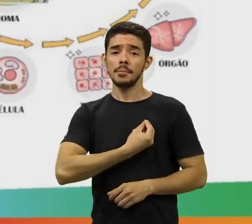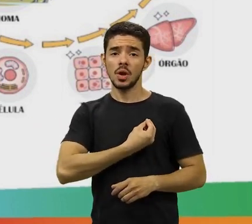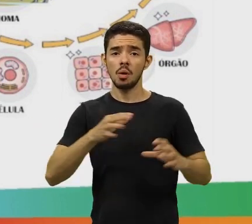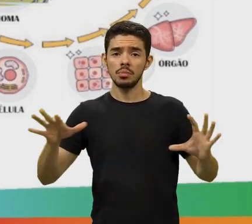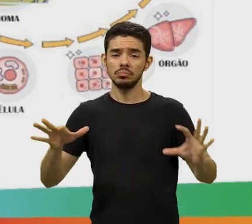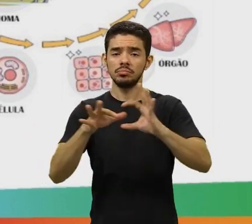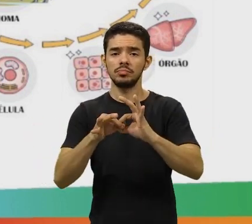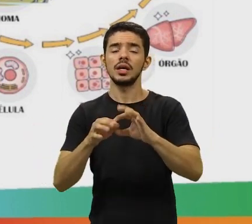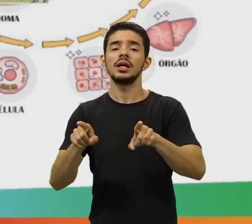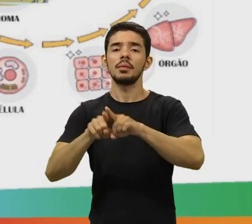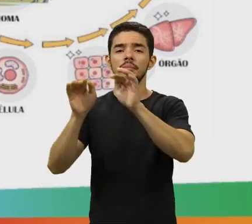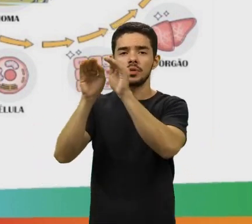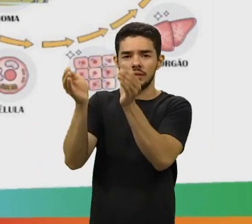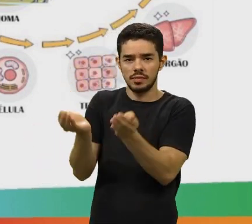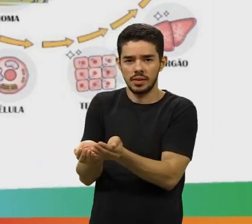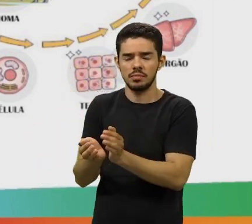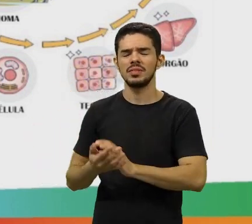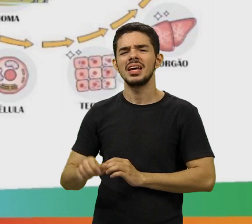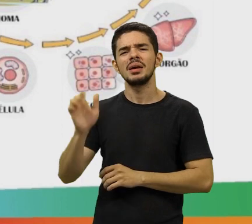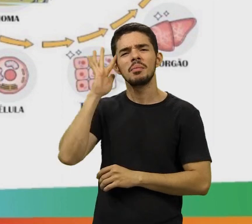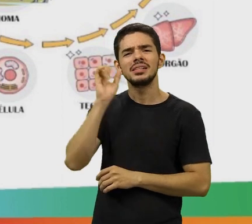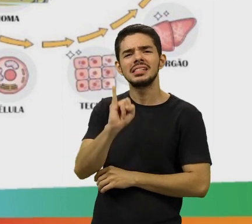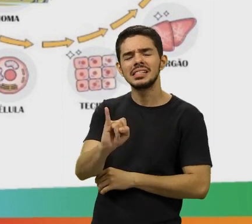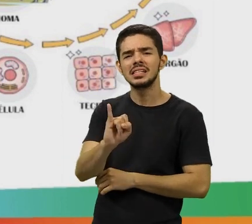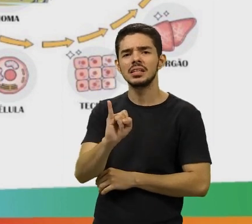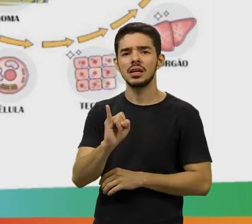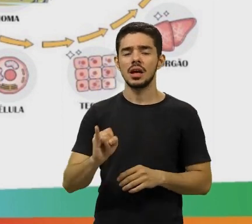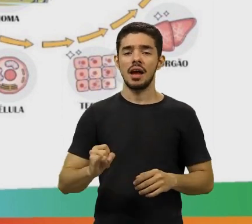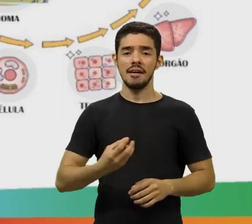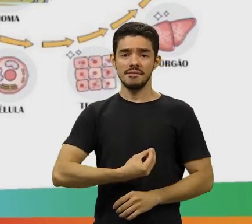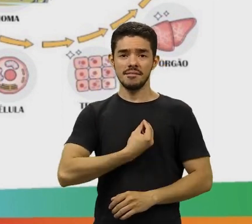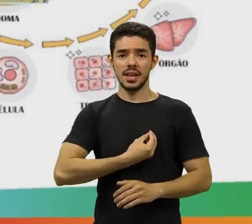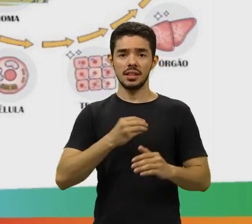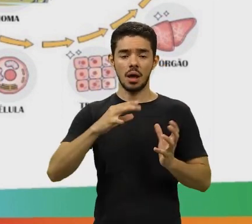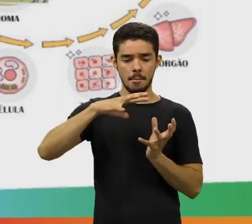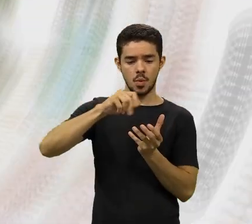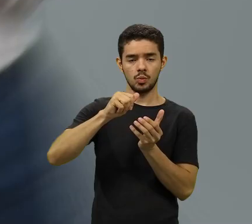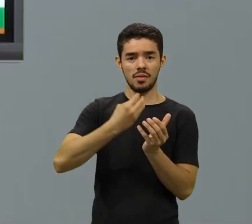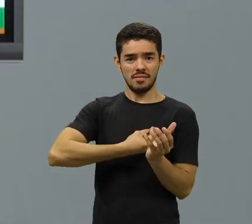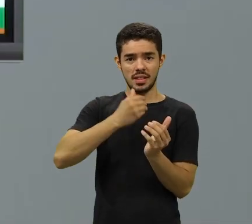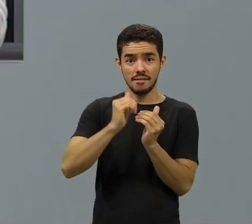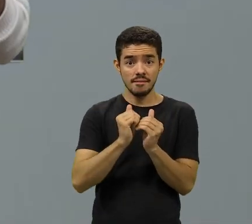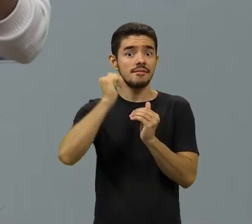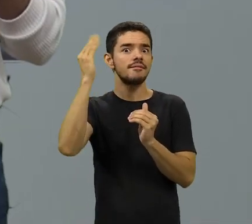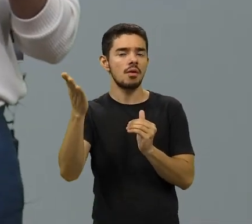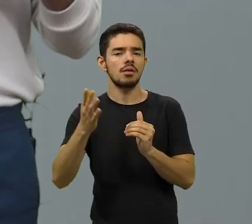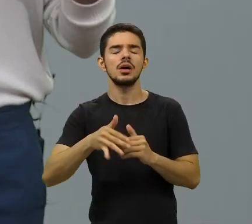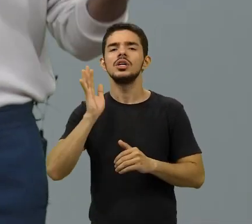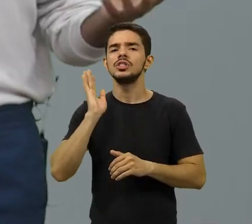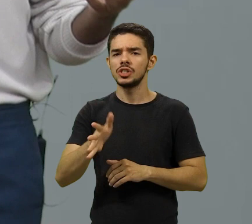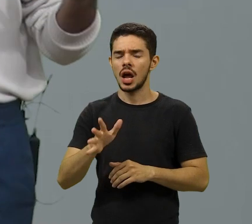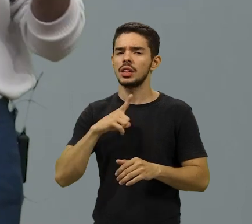biosfera, né? Imagine se existe vida fora do nosso planeta, né? Já foi definido que já foram